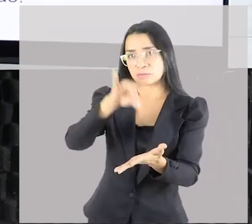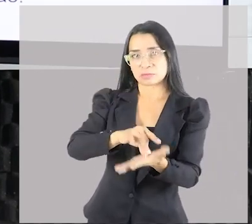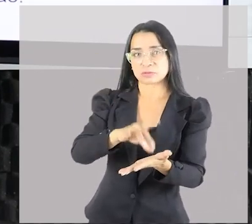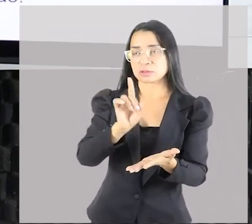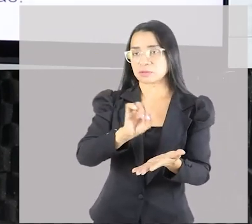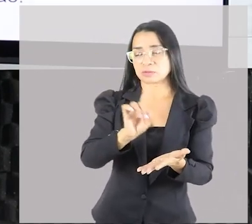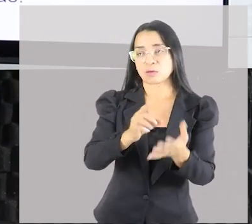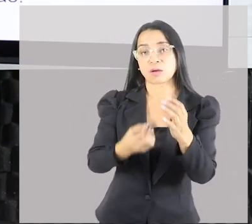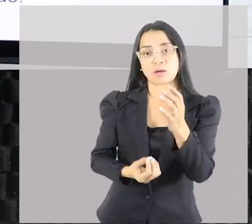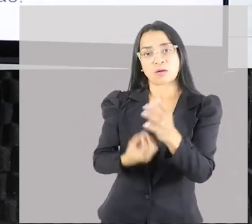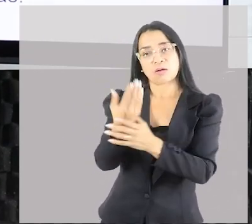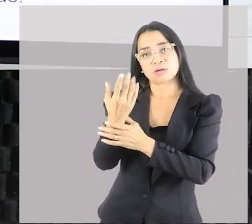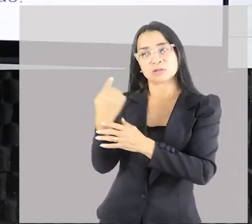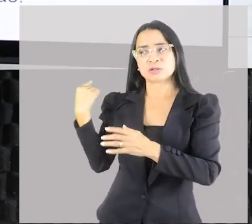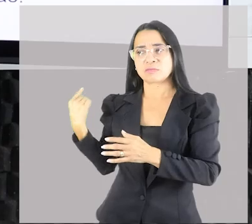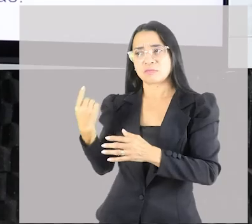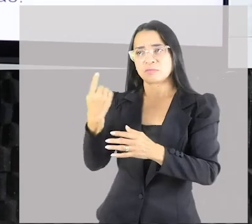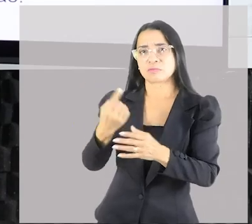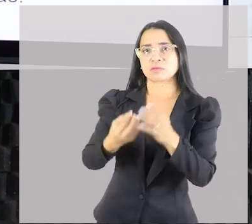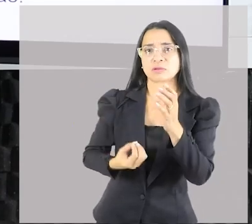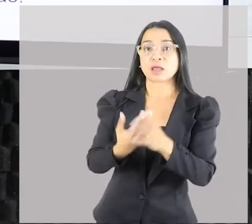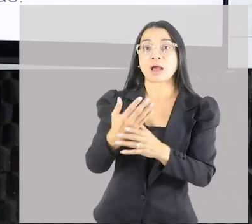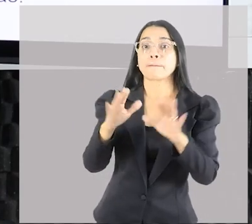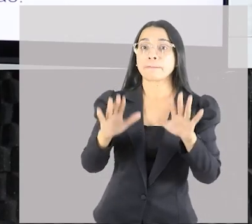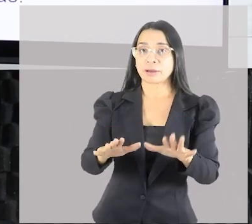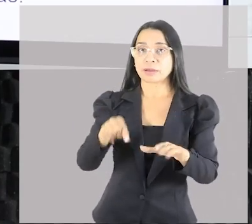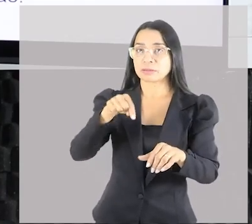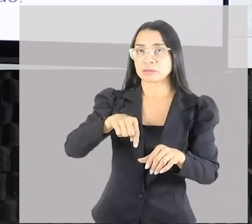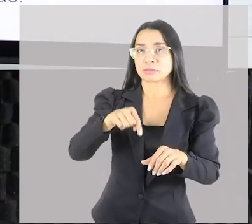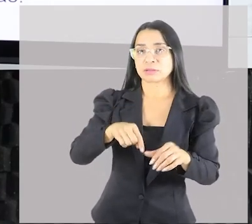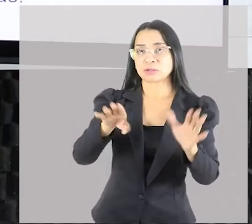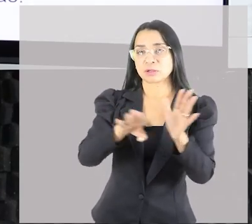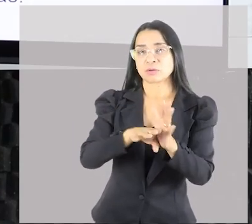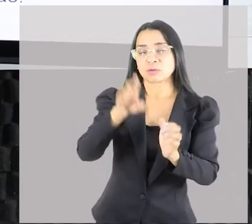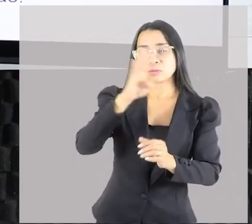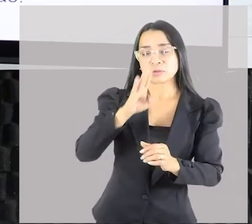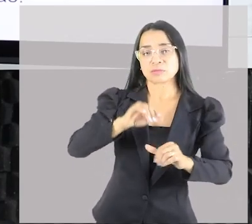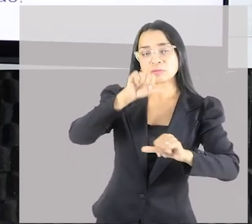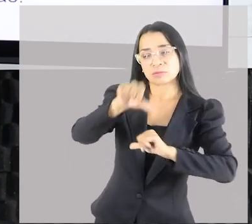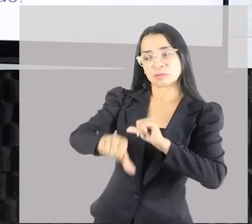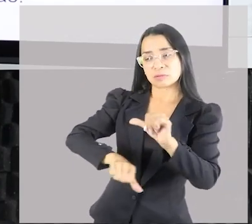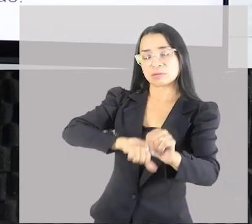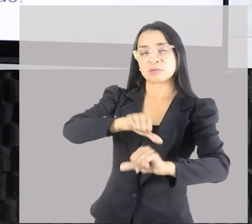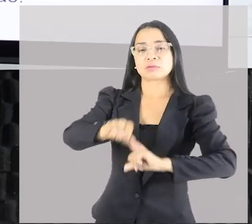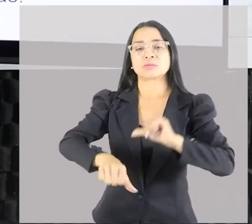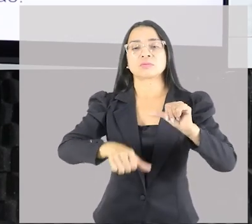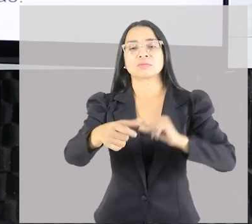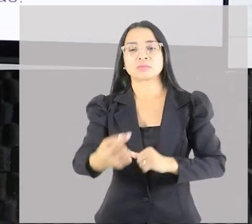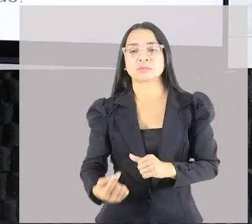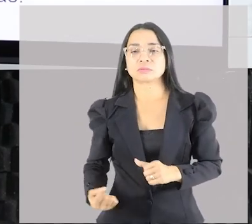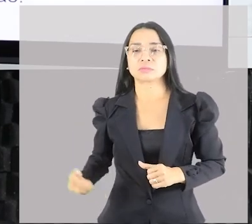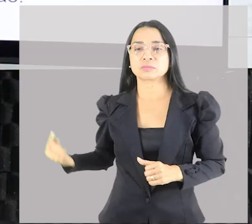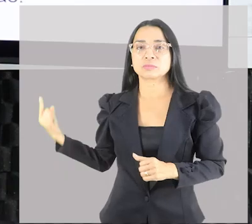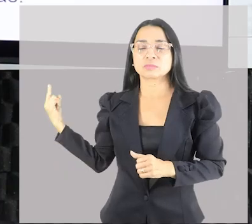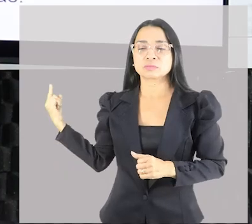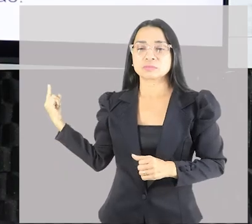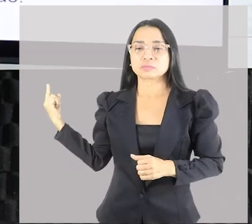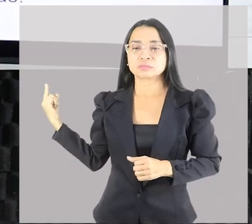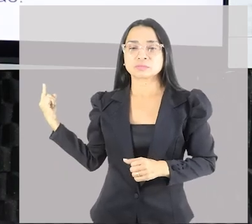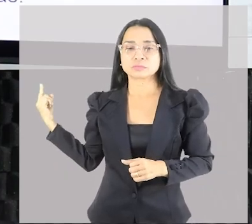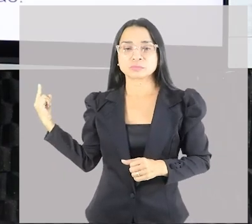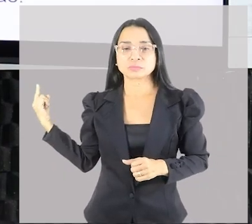A origem está lá, mas a gente deu o formato. Trazido ao Brasil pelos colonizadores, ele vai ganhando aspectos portugueses,